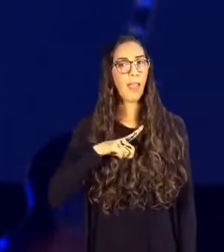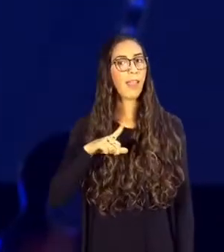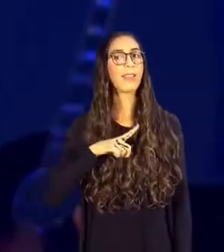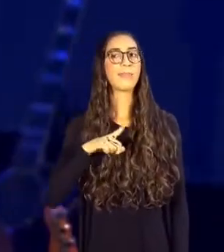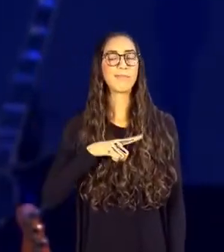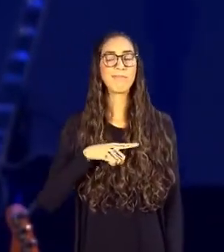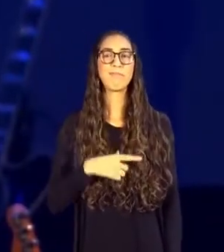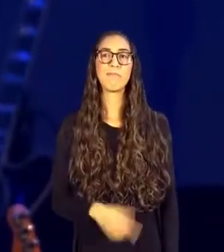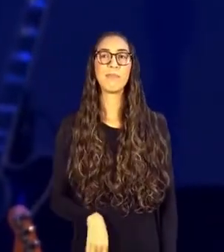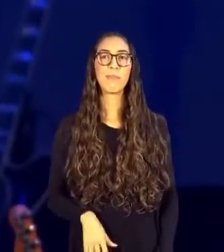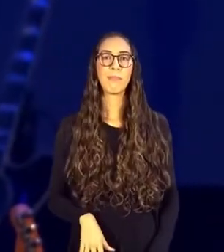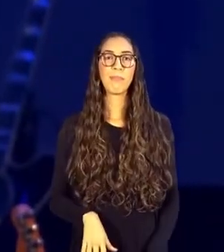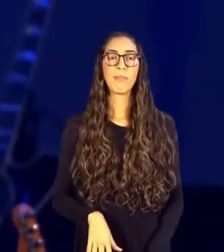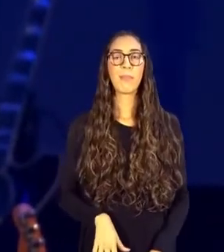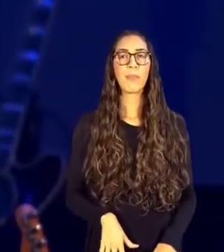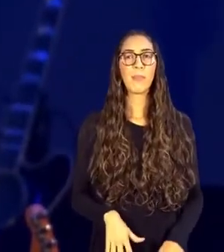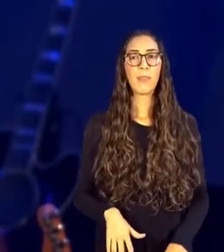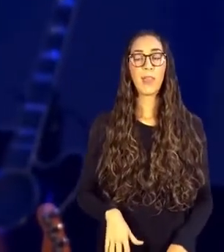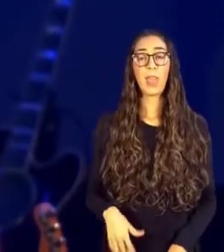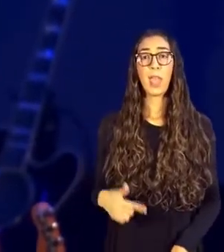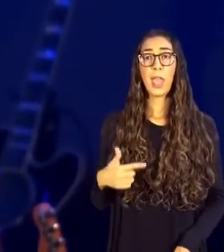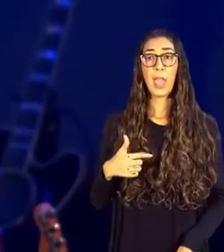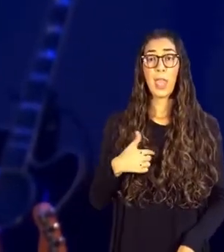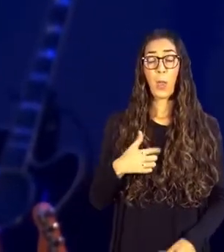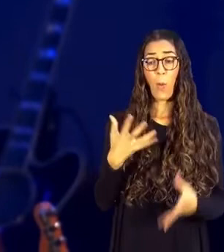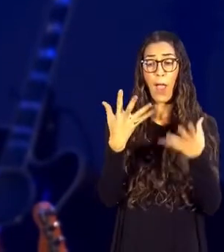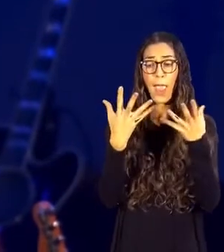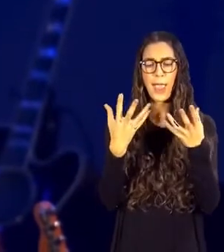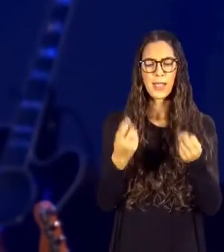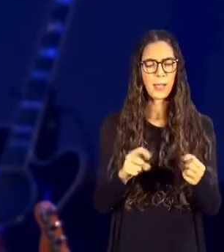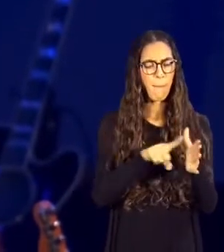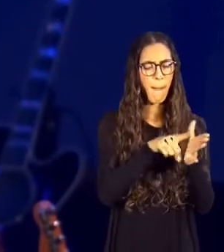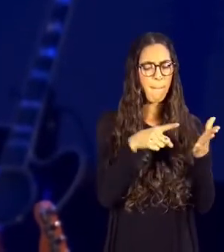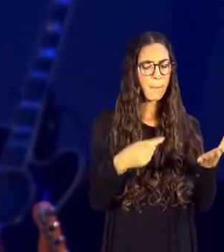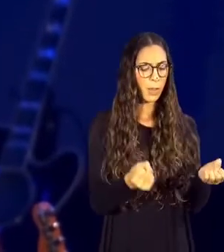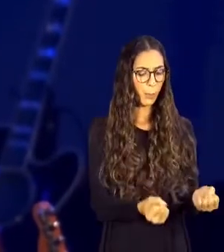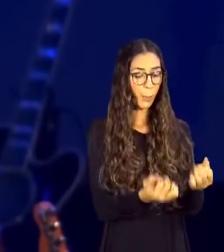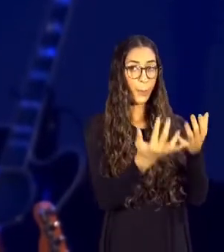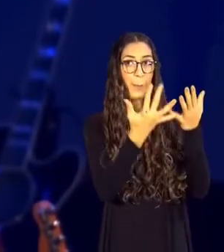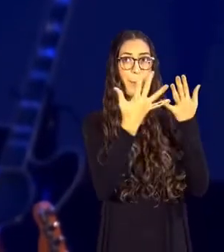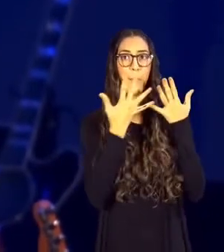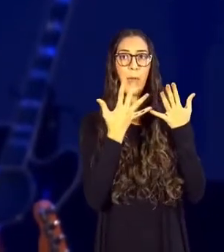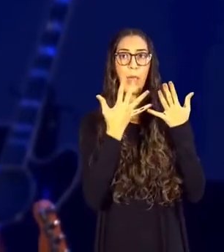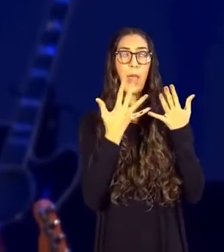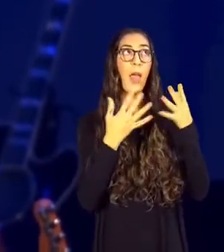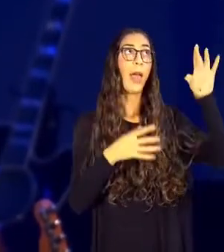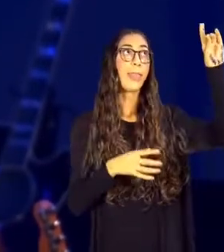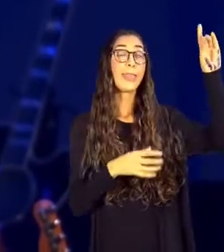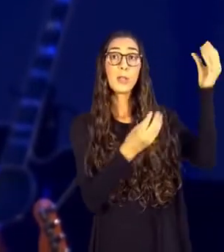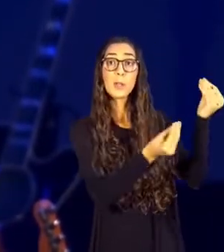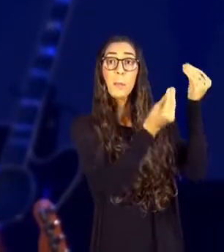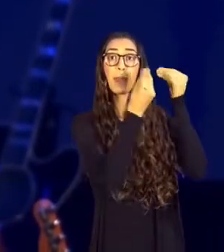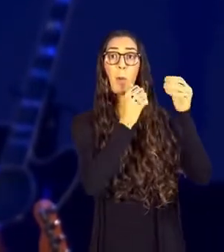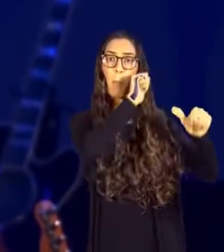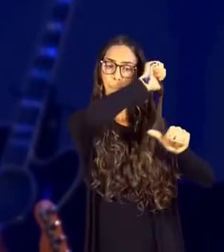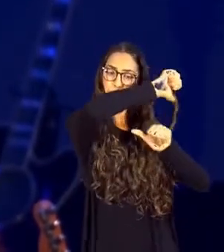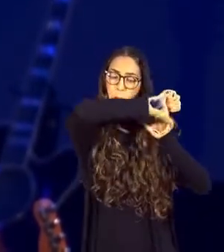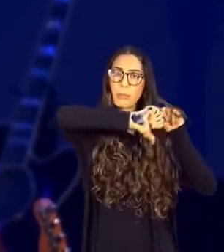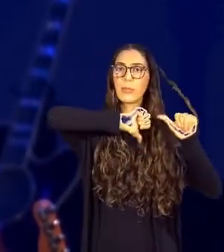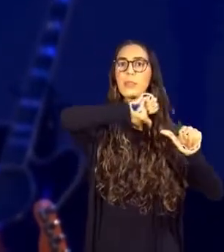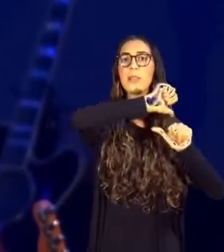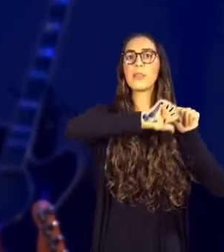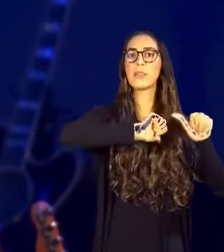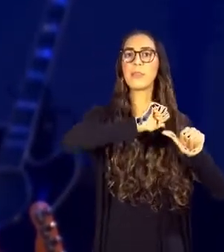que eu recebi essa palavra aqui, Deus me deu um renovo, irmãos. Por quê? Porque a gente começa a analisar a situação,